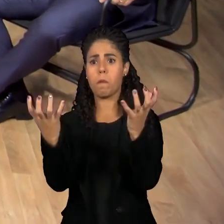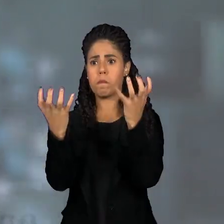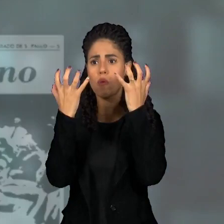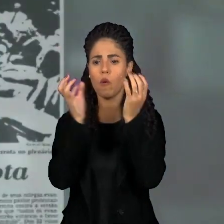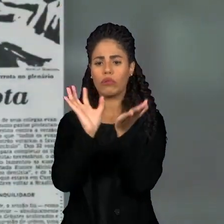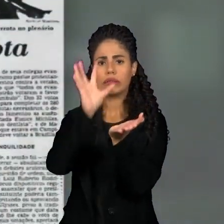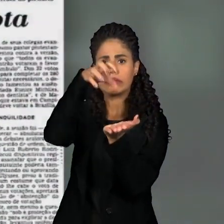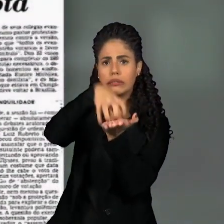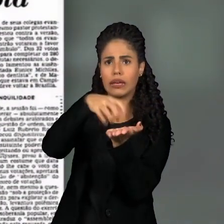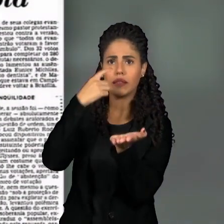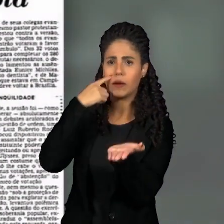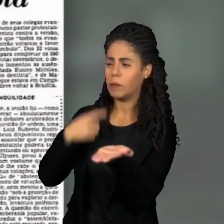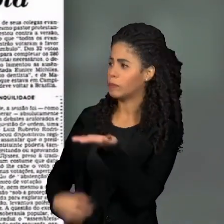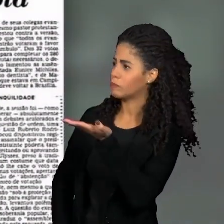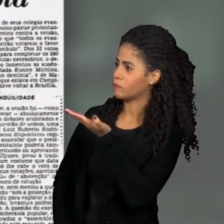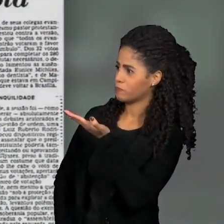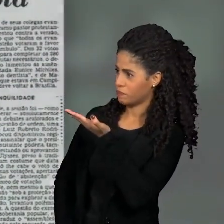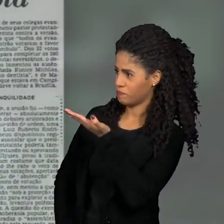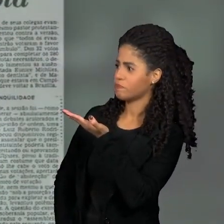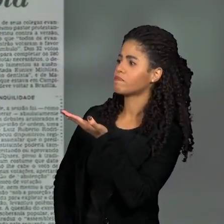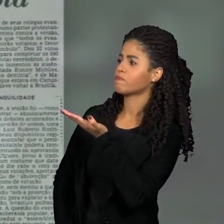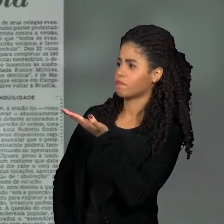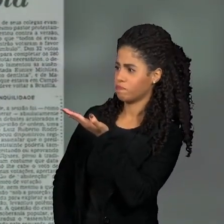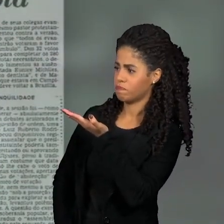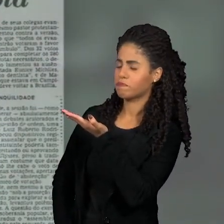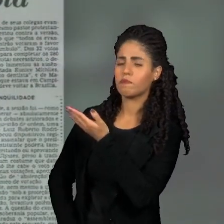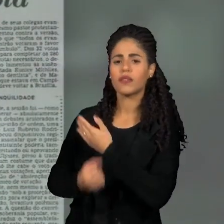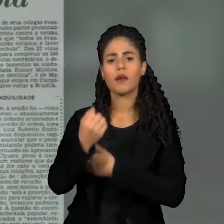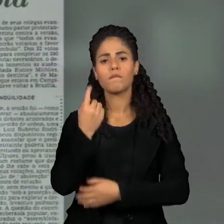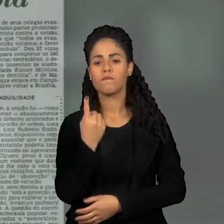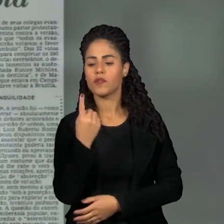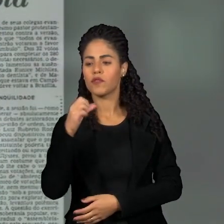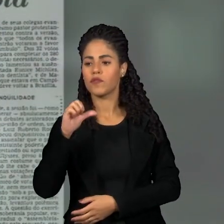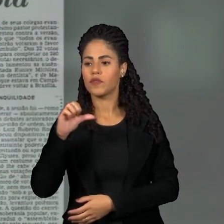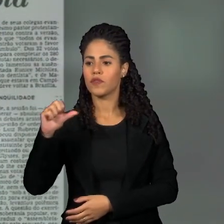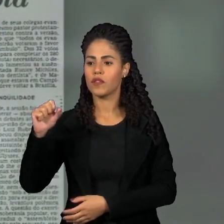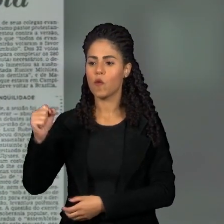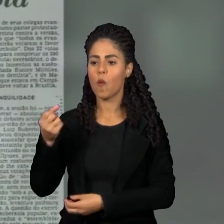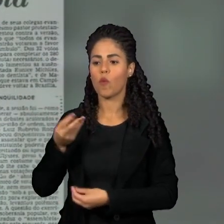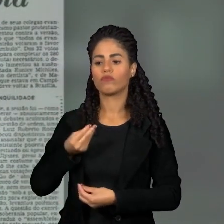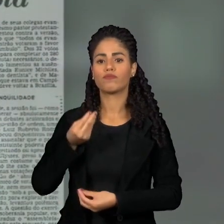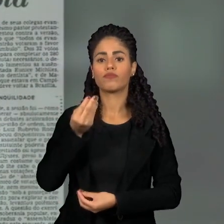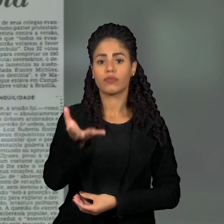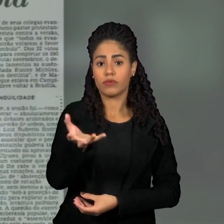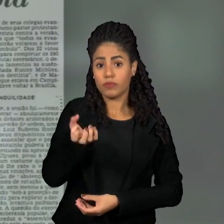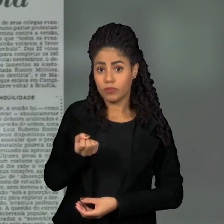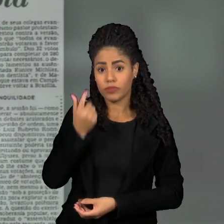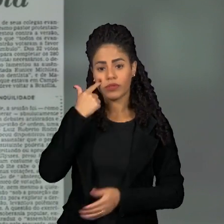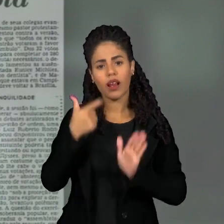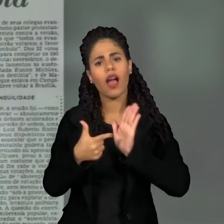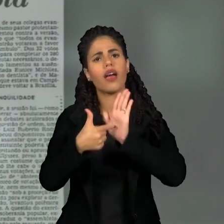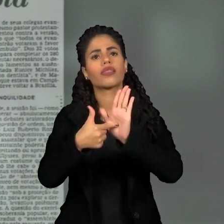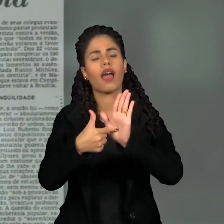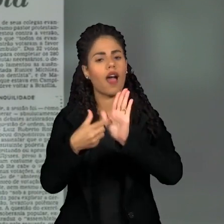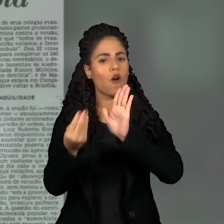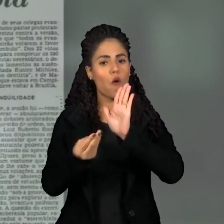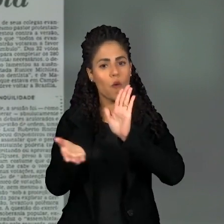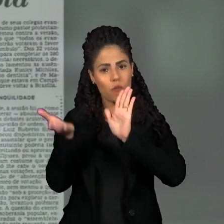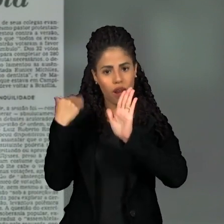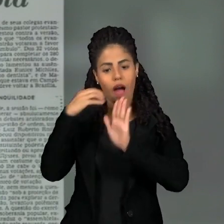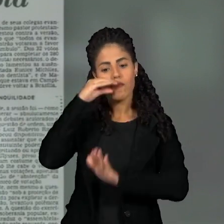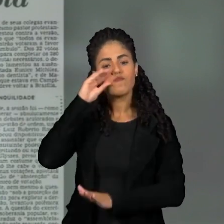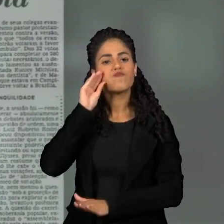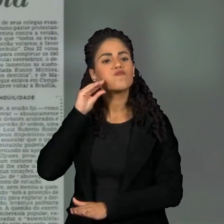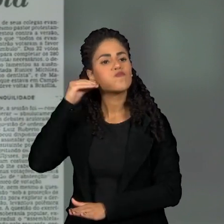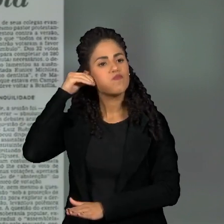né? Justamente essa que é do Estadão de 1988, sobre o Centrão e o governo Sarney, né? Dando